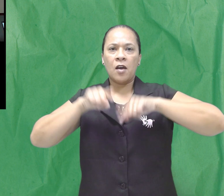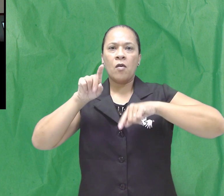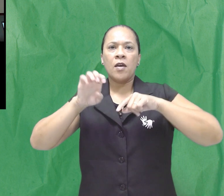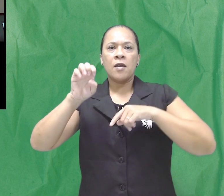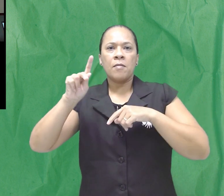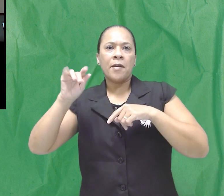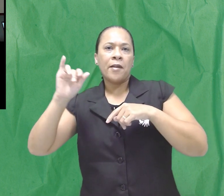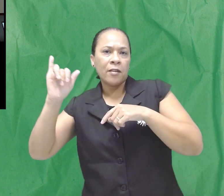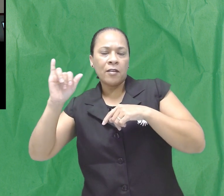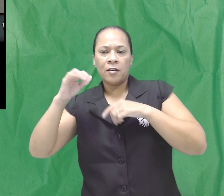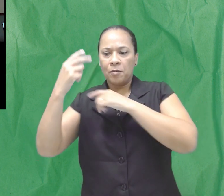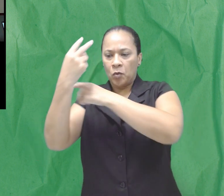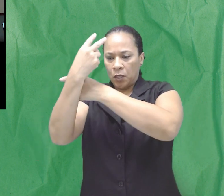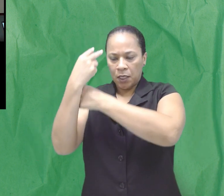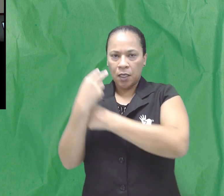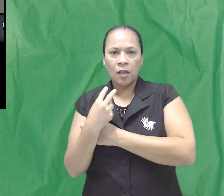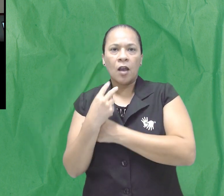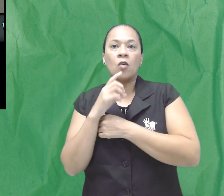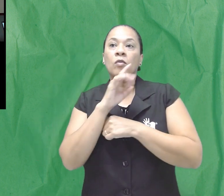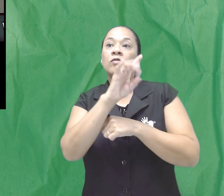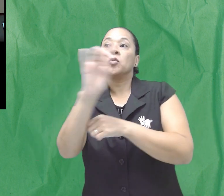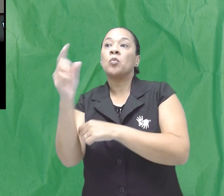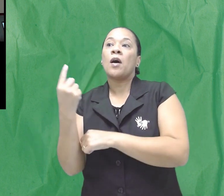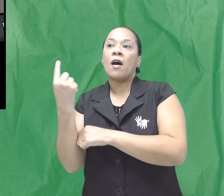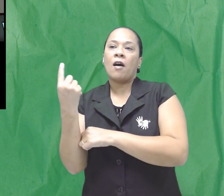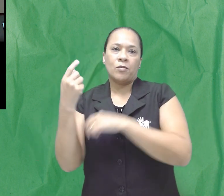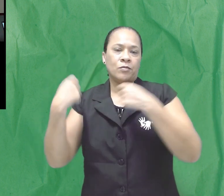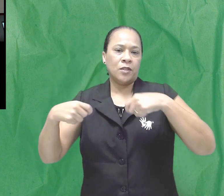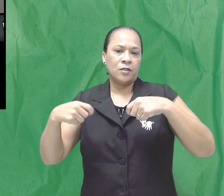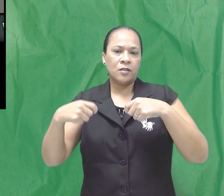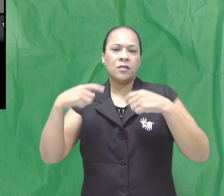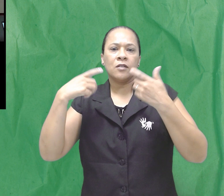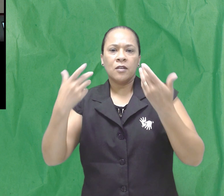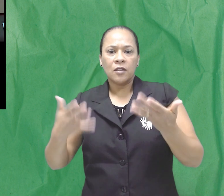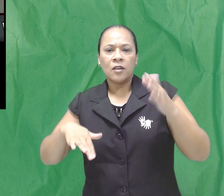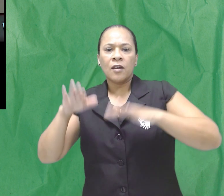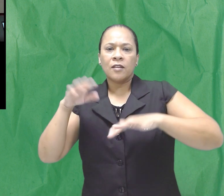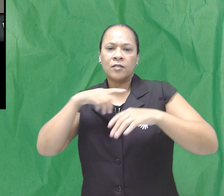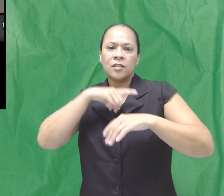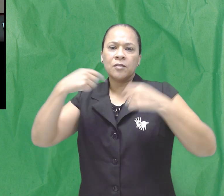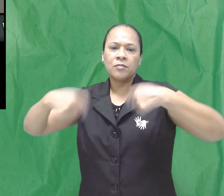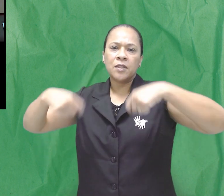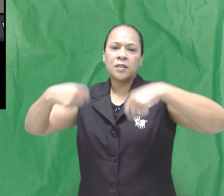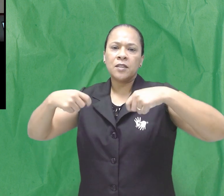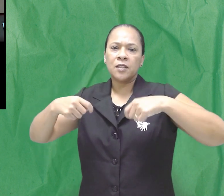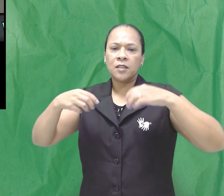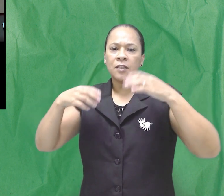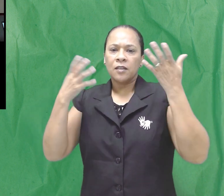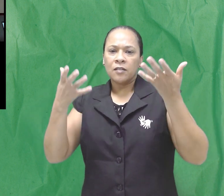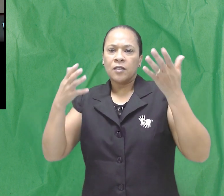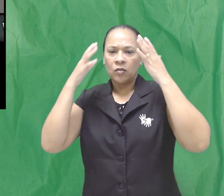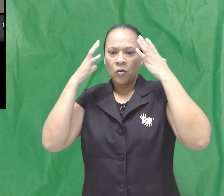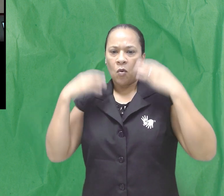exemplo, capelas de exaustão de gás, extintores de incêndio, e chuveiro e lava-óleos, né? São alguns outros itens